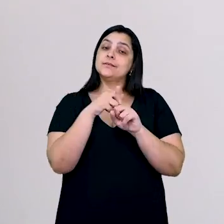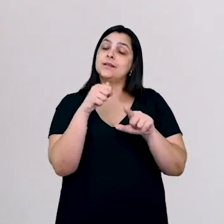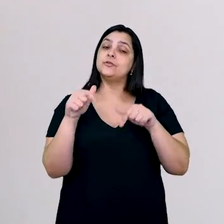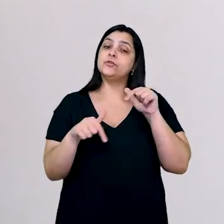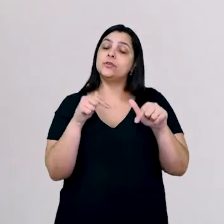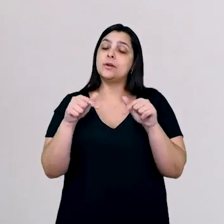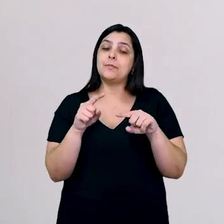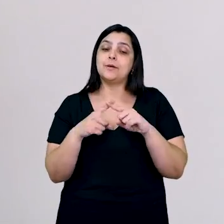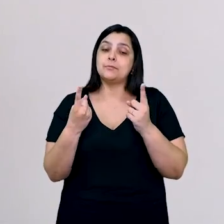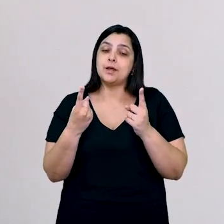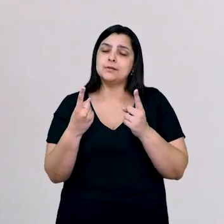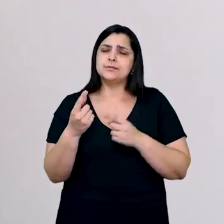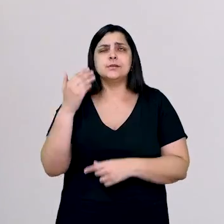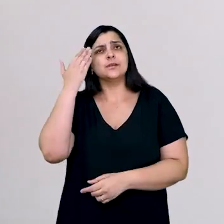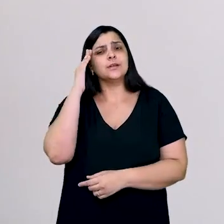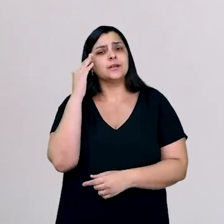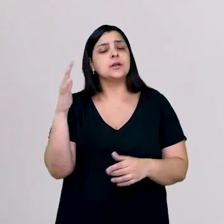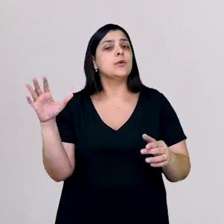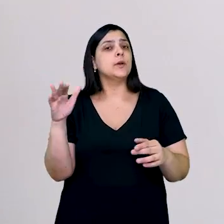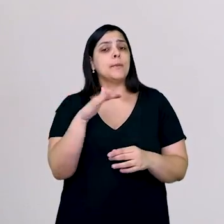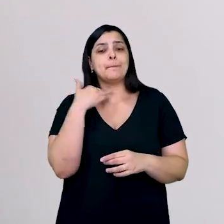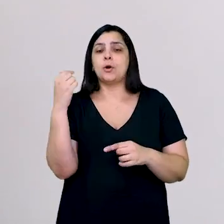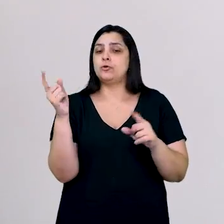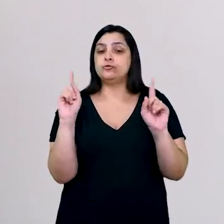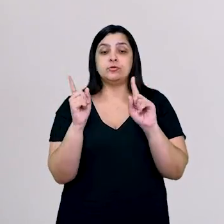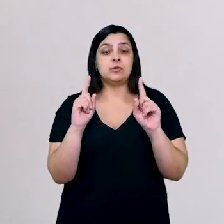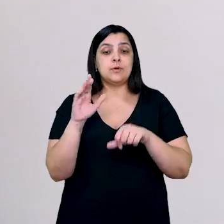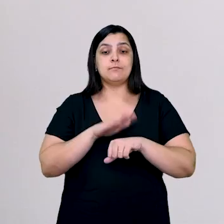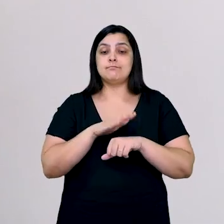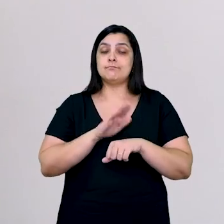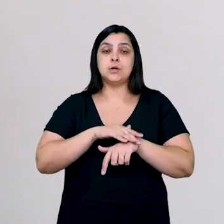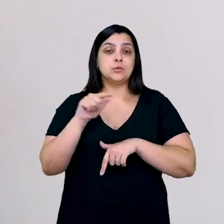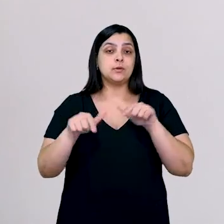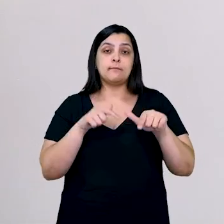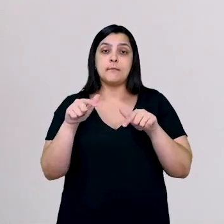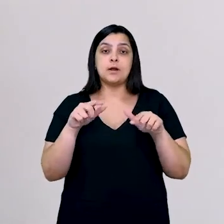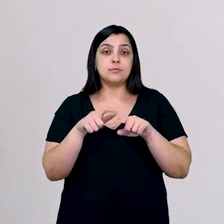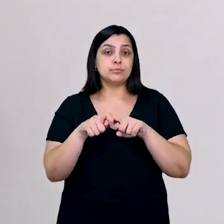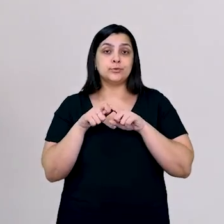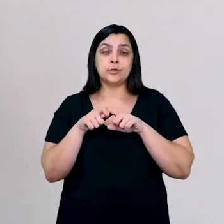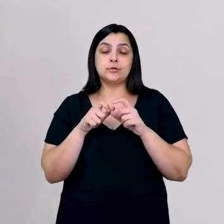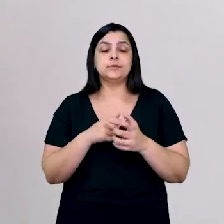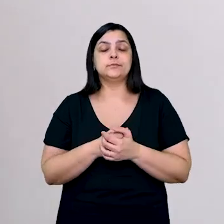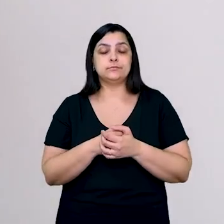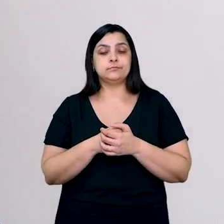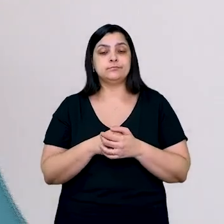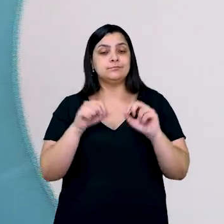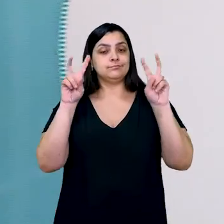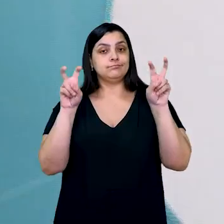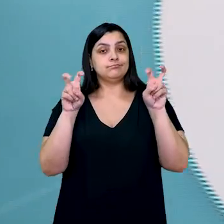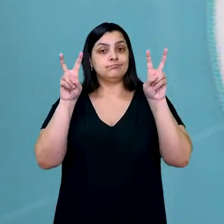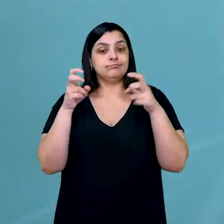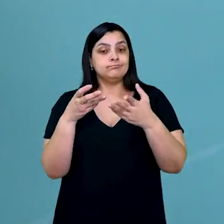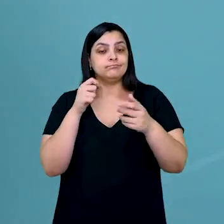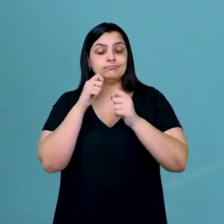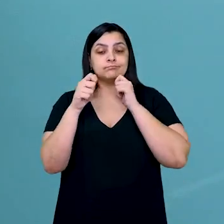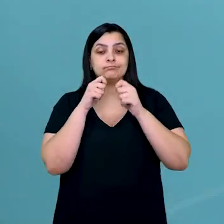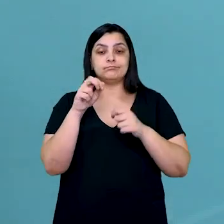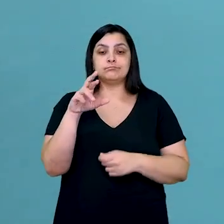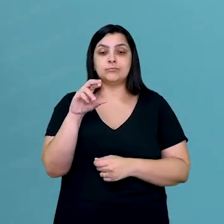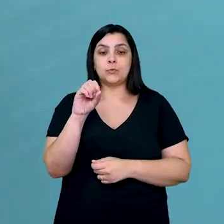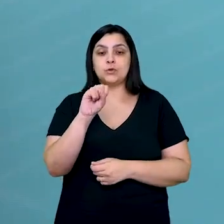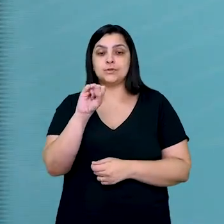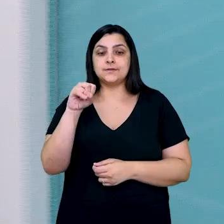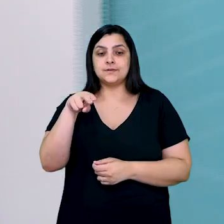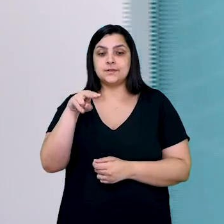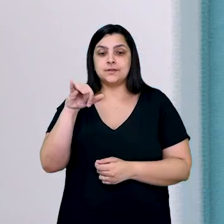como um acidente de trabalho, mas o colegiado entendeu que a morte não ocorreu pelo exercício das atividades. E sobre esse assunto eu falo agora com o nosso